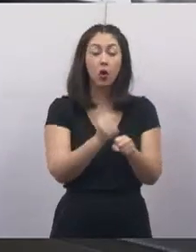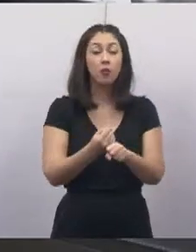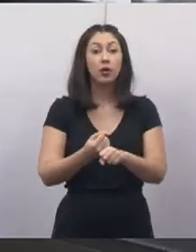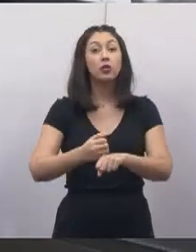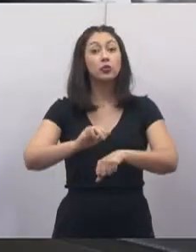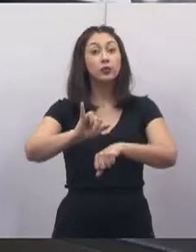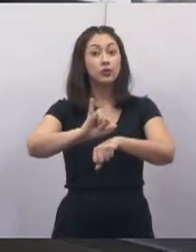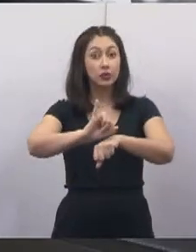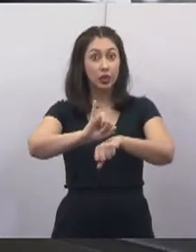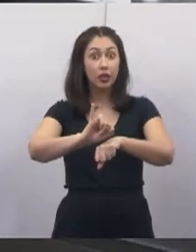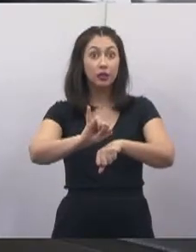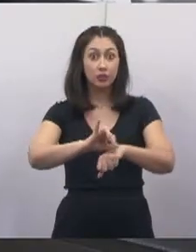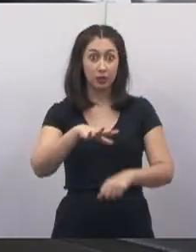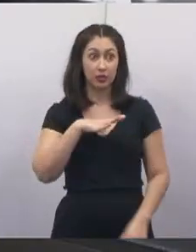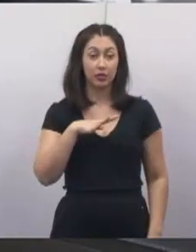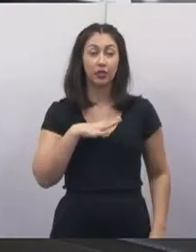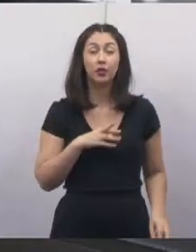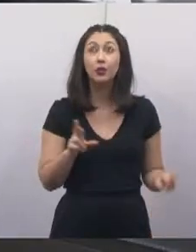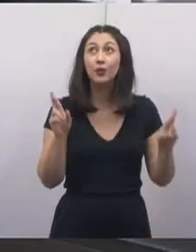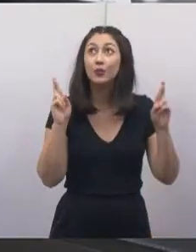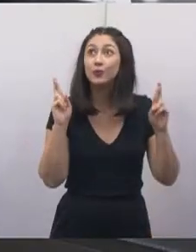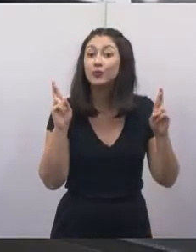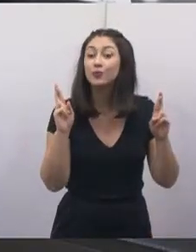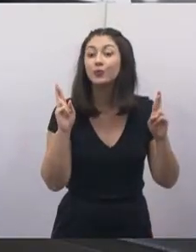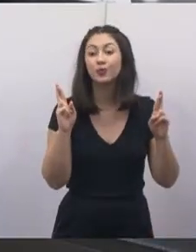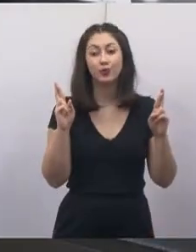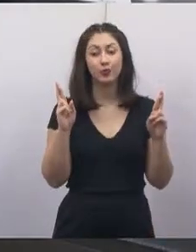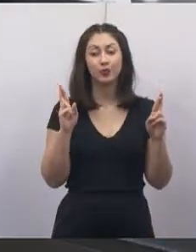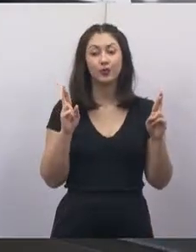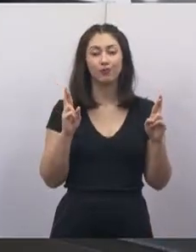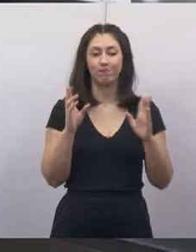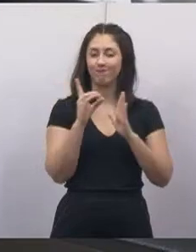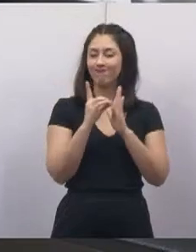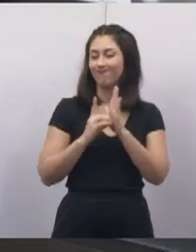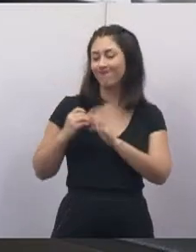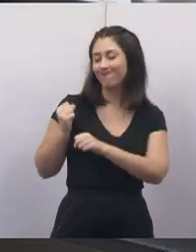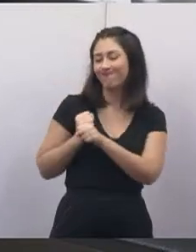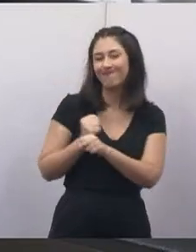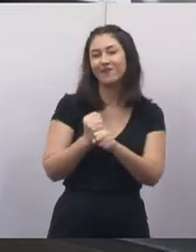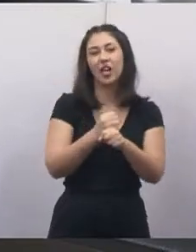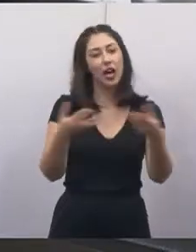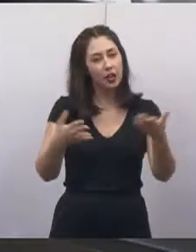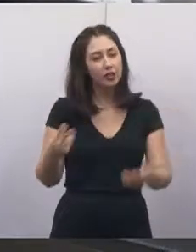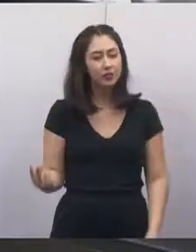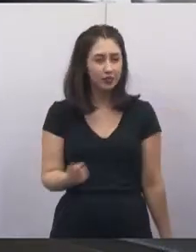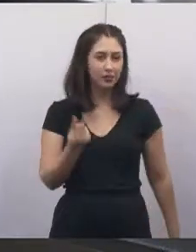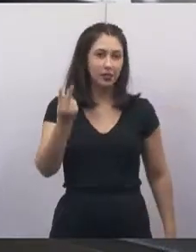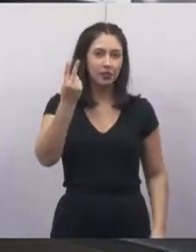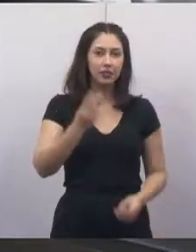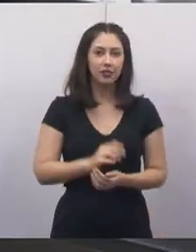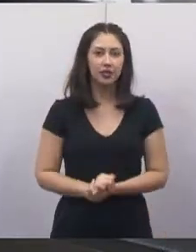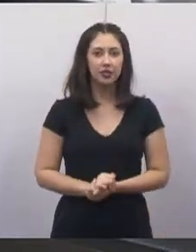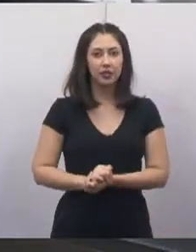Jacareí realmente, finalmente, depois de décadas, será valorizado.